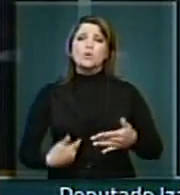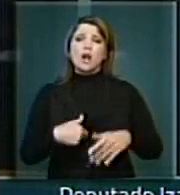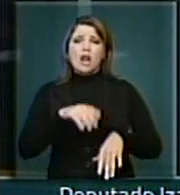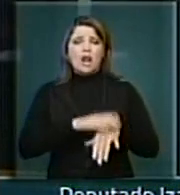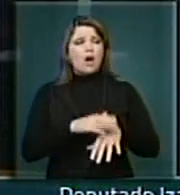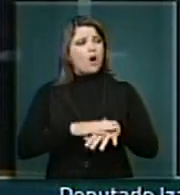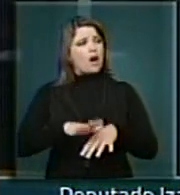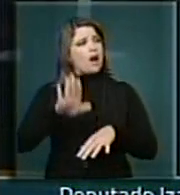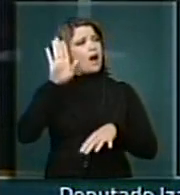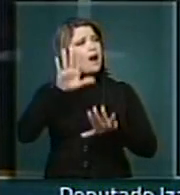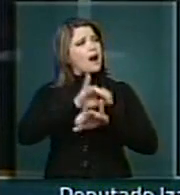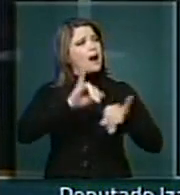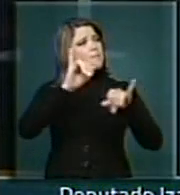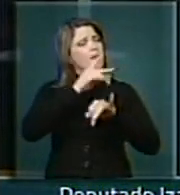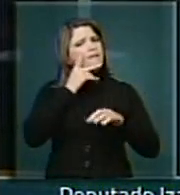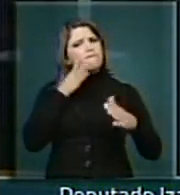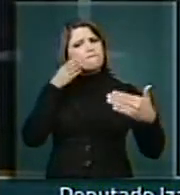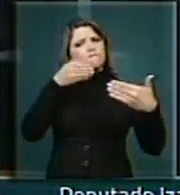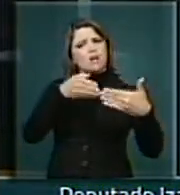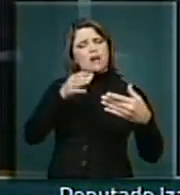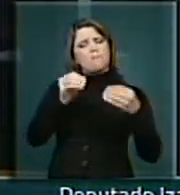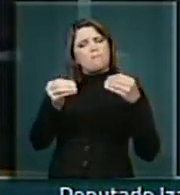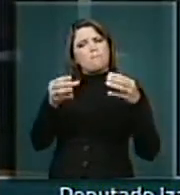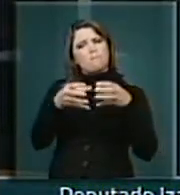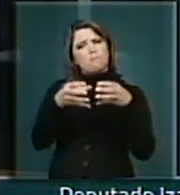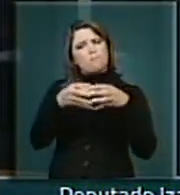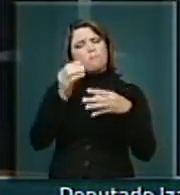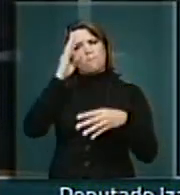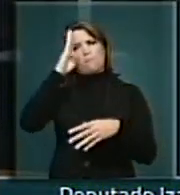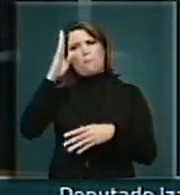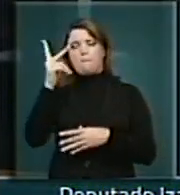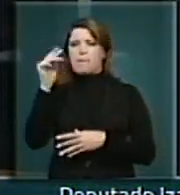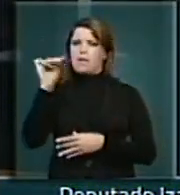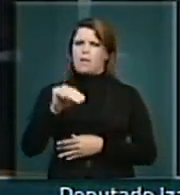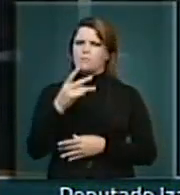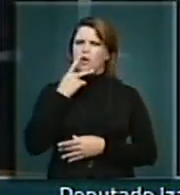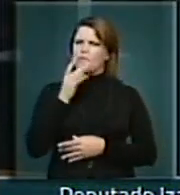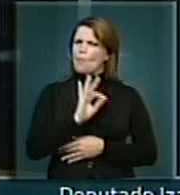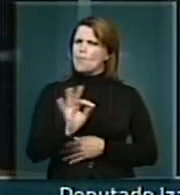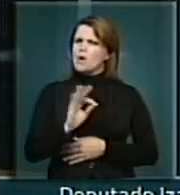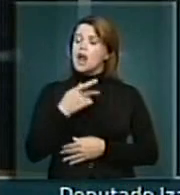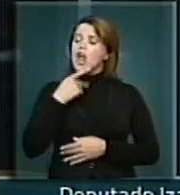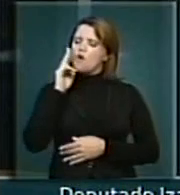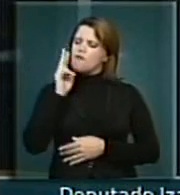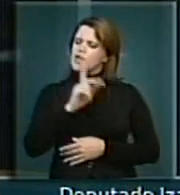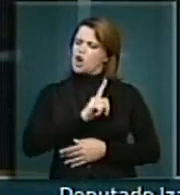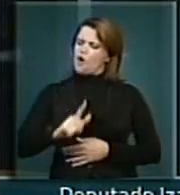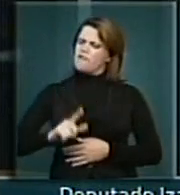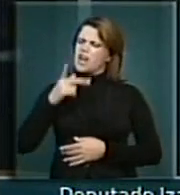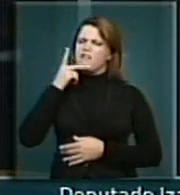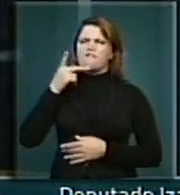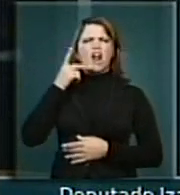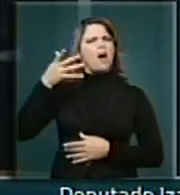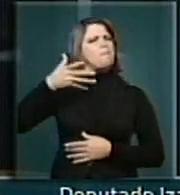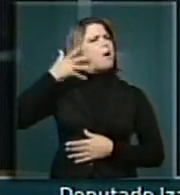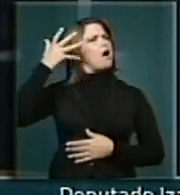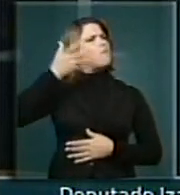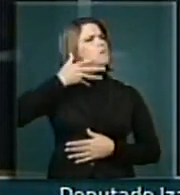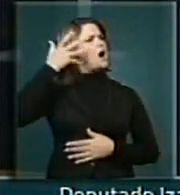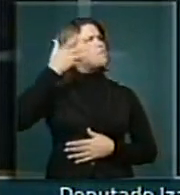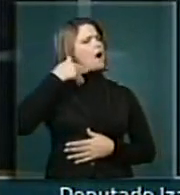durante a campanha falando para os militares, mas vi sim o governador discursando em várias